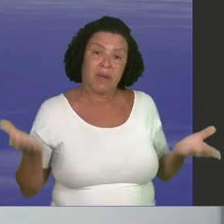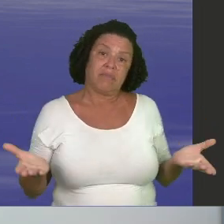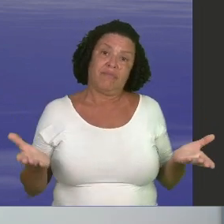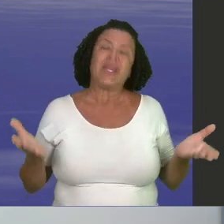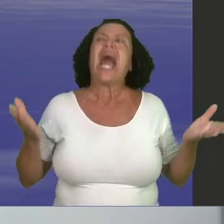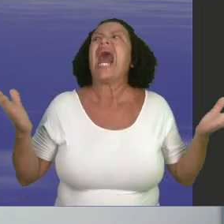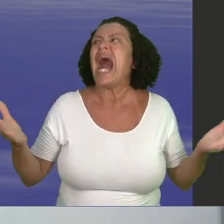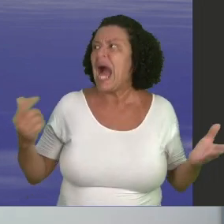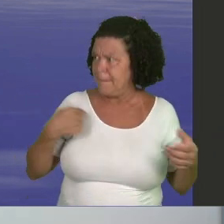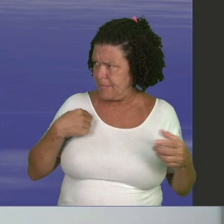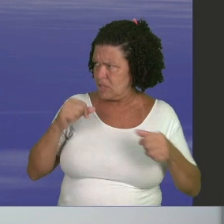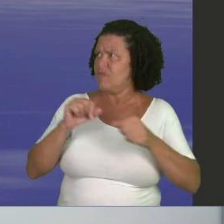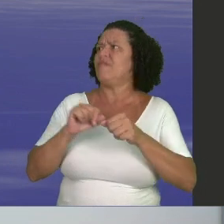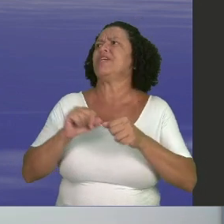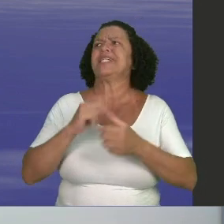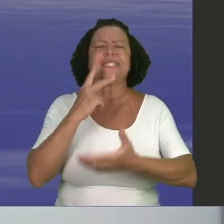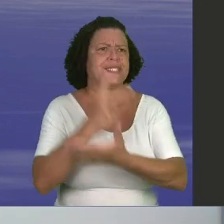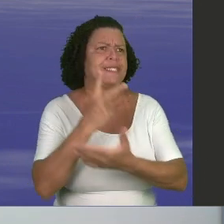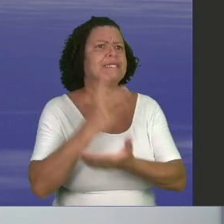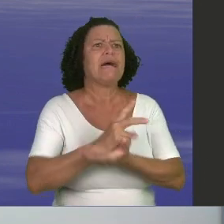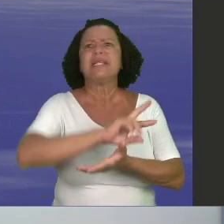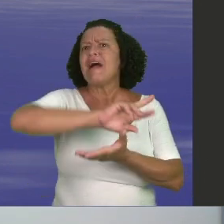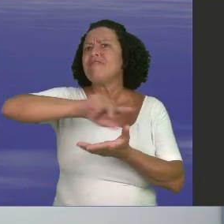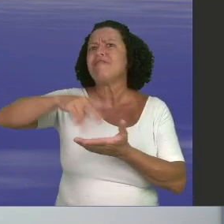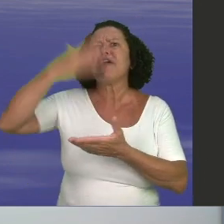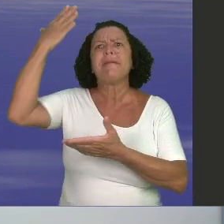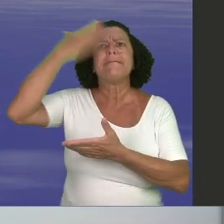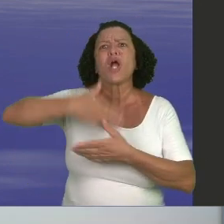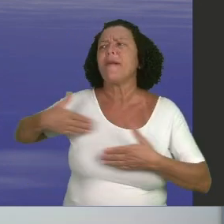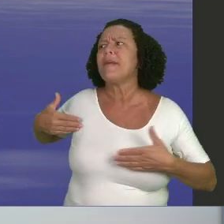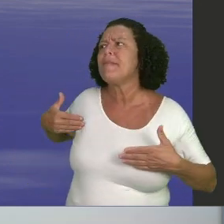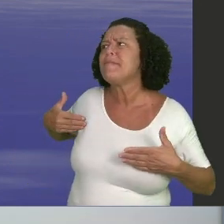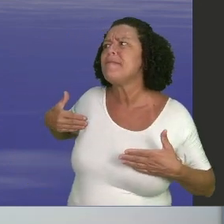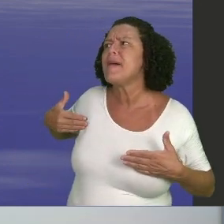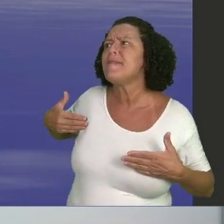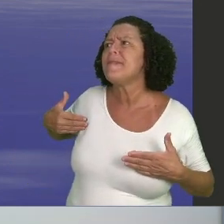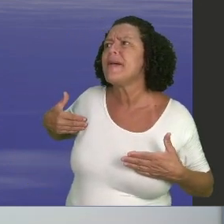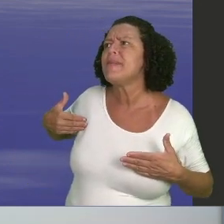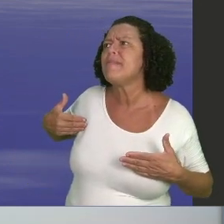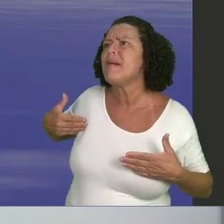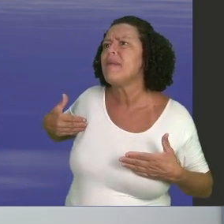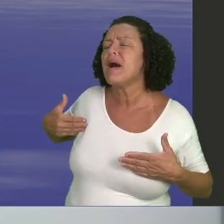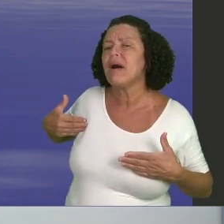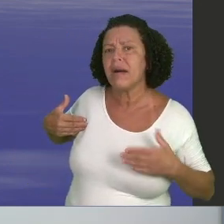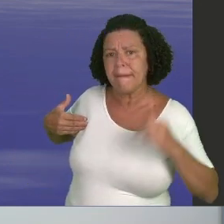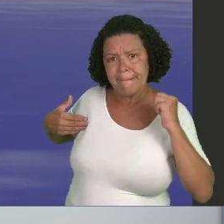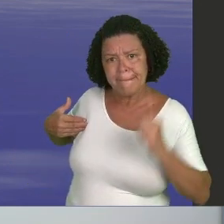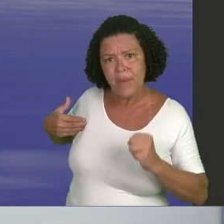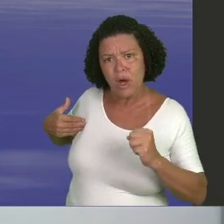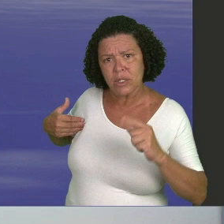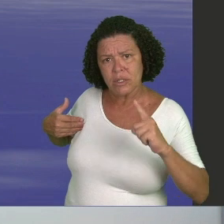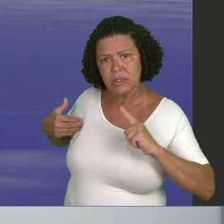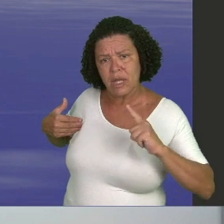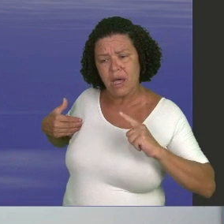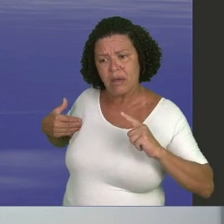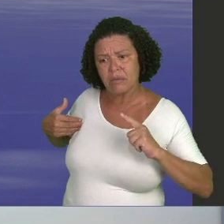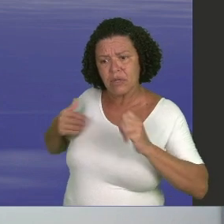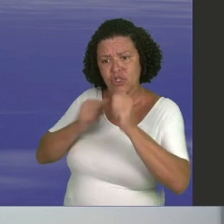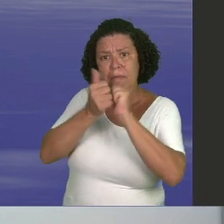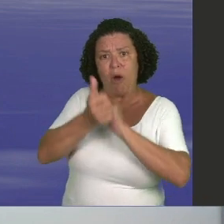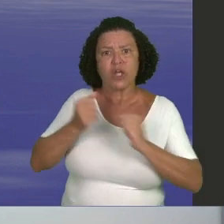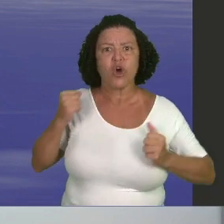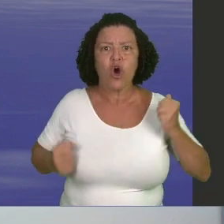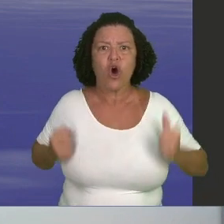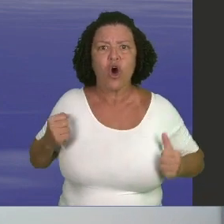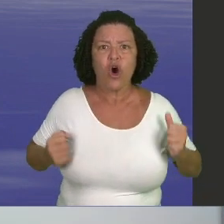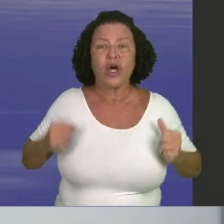eu corro sempre, tenho várias provas ao longo do ano. Mas pode ser que não tenha uma prova de corrida no